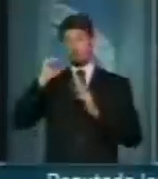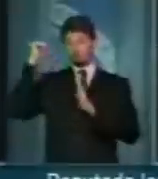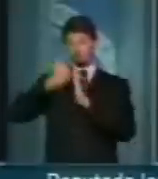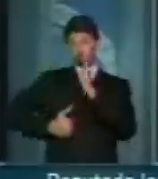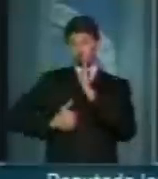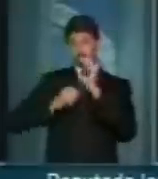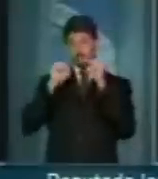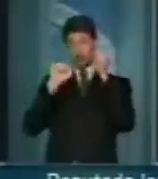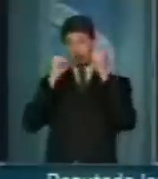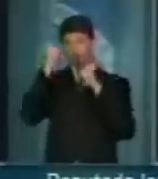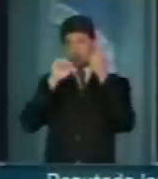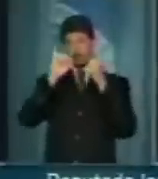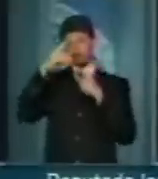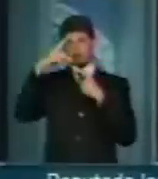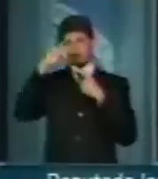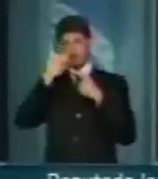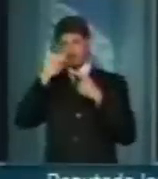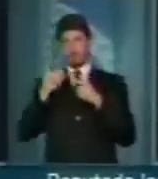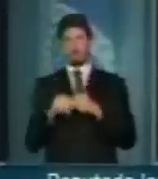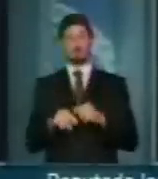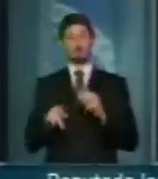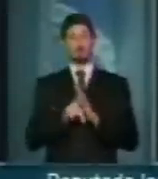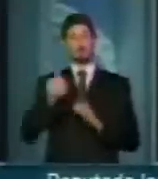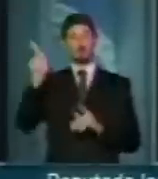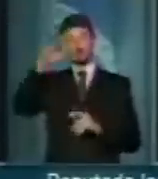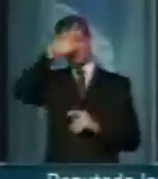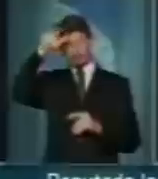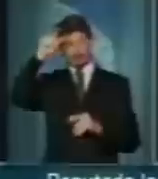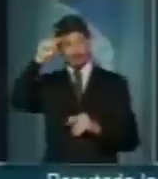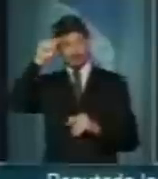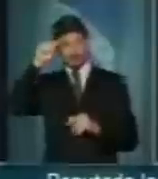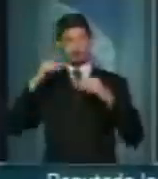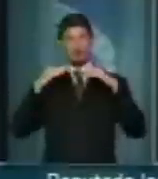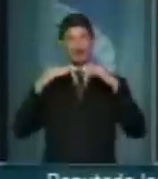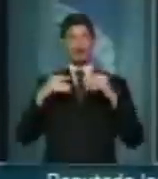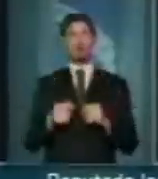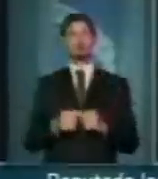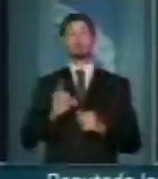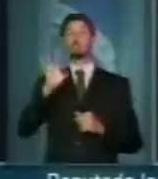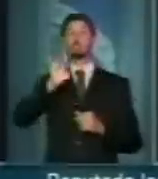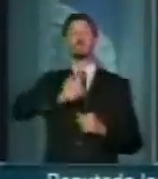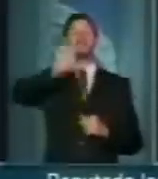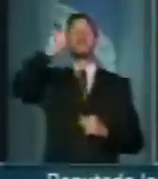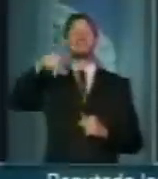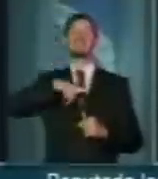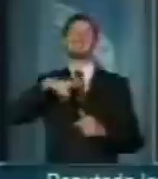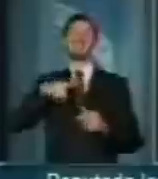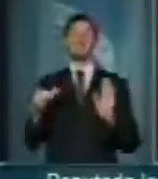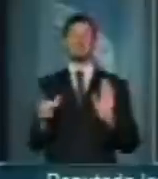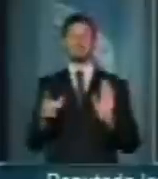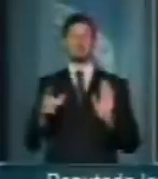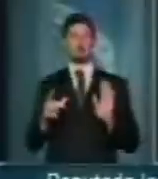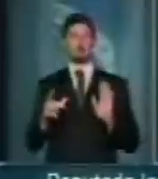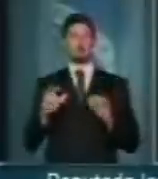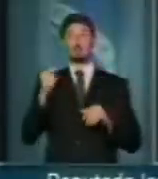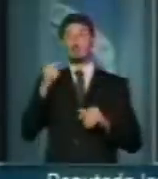indústria, do IPI, que Zona Franca de Manaus tem, mais ninguém terá. Não haverá imunidade